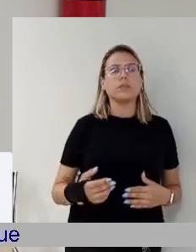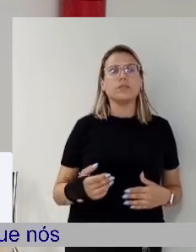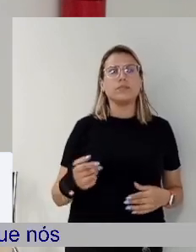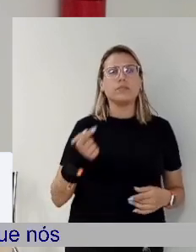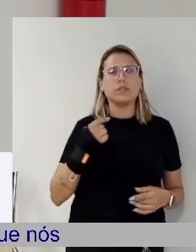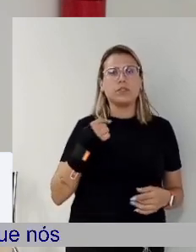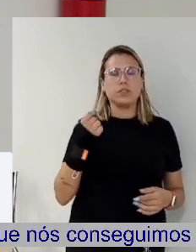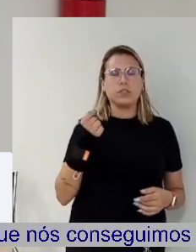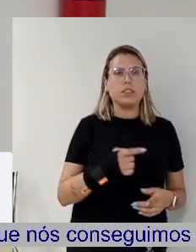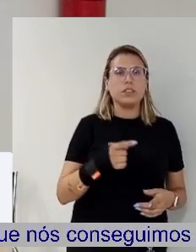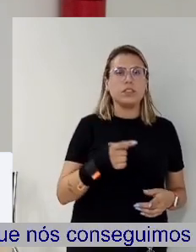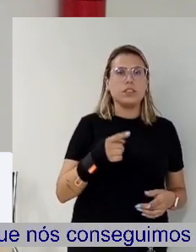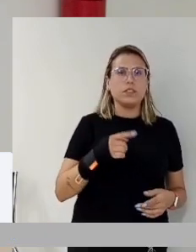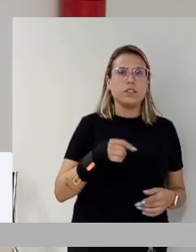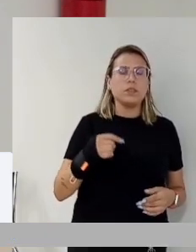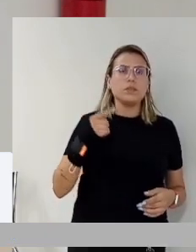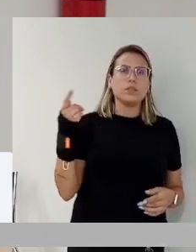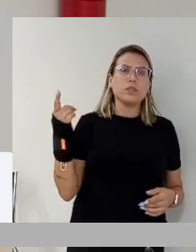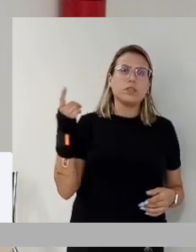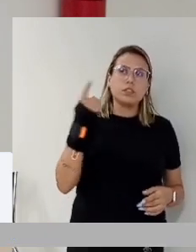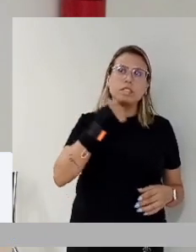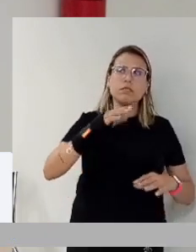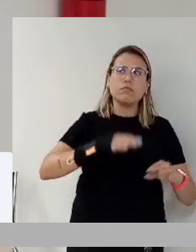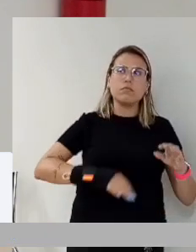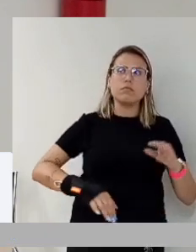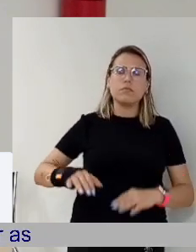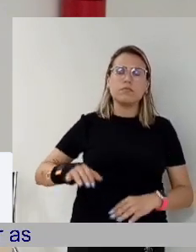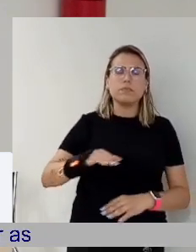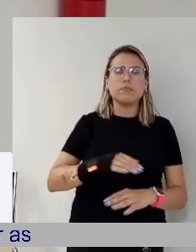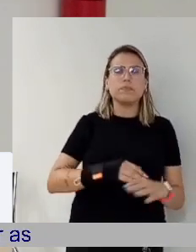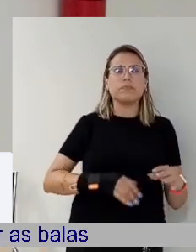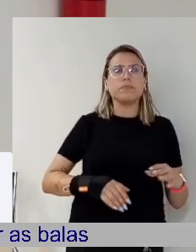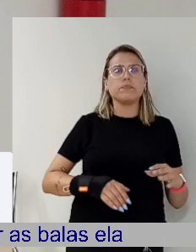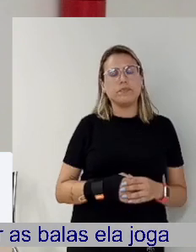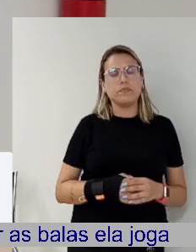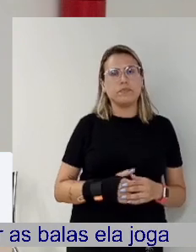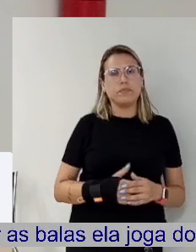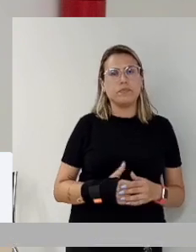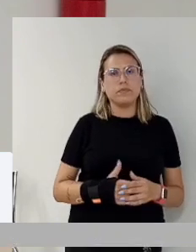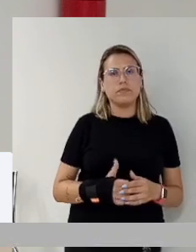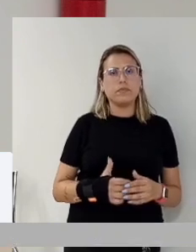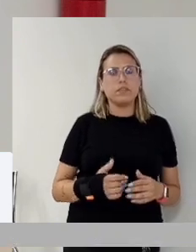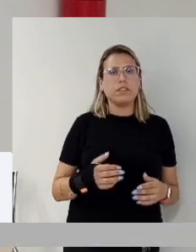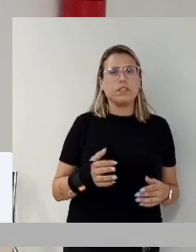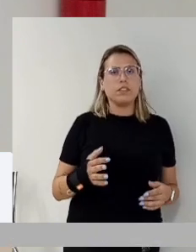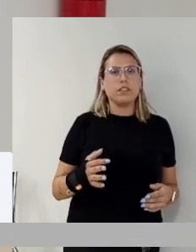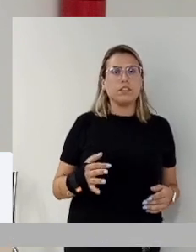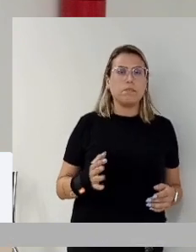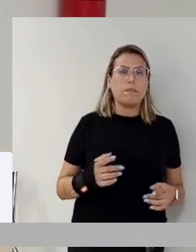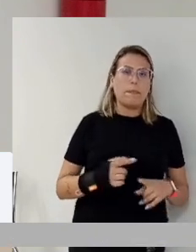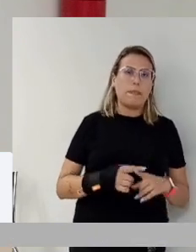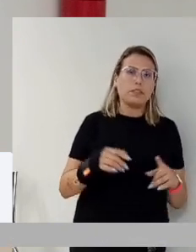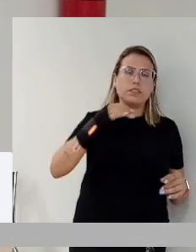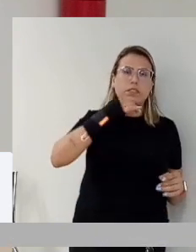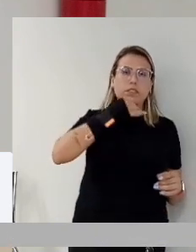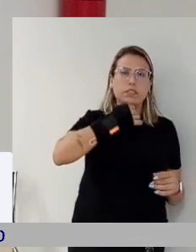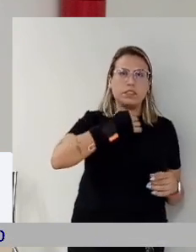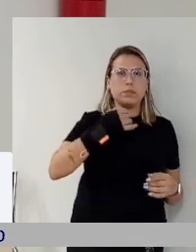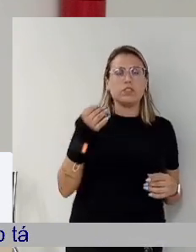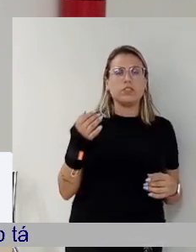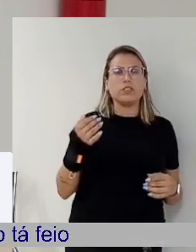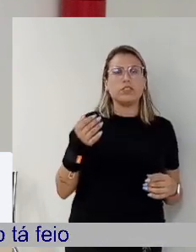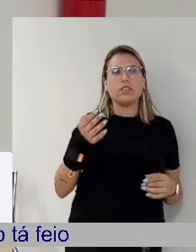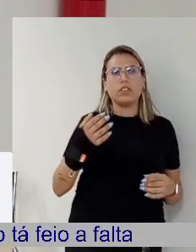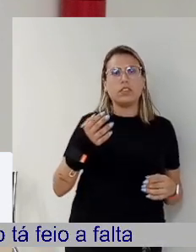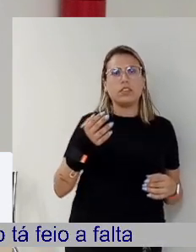conseguimos conservar com vala lá com nichias vala era ela jogado material lá mas infelizmente o negócio tá feio a